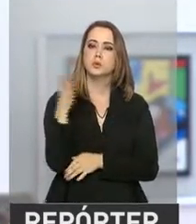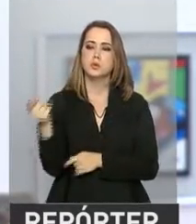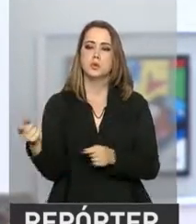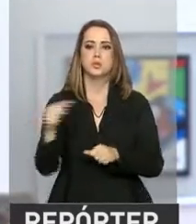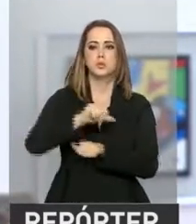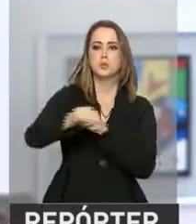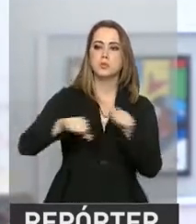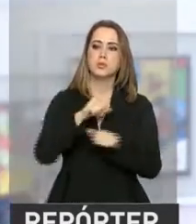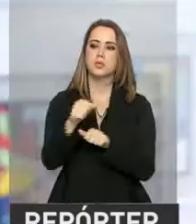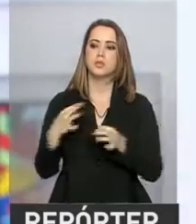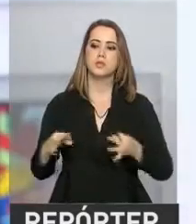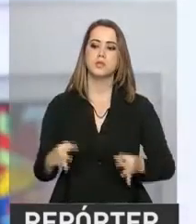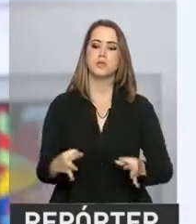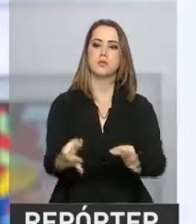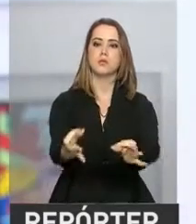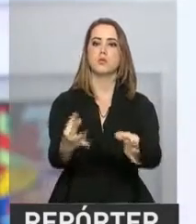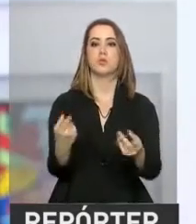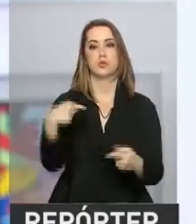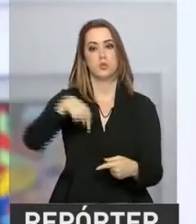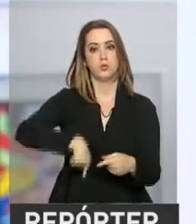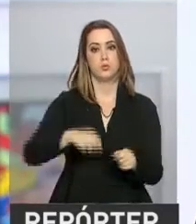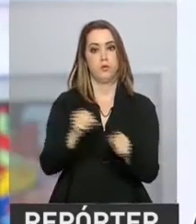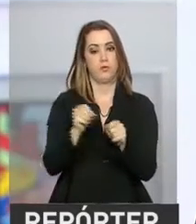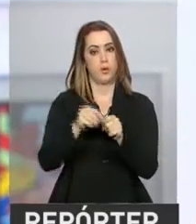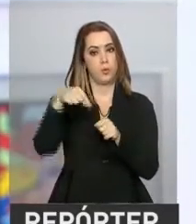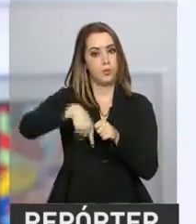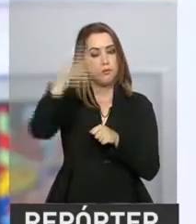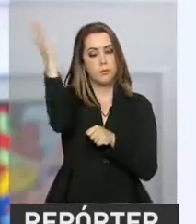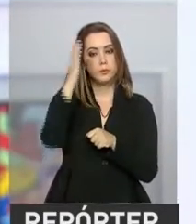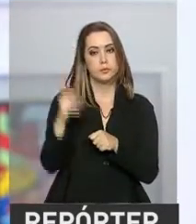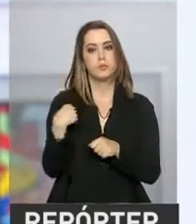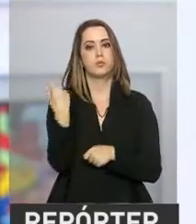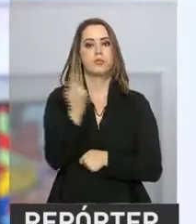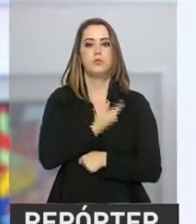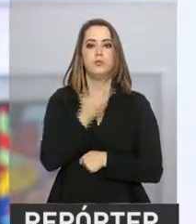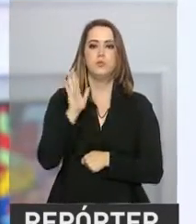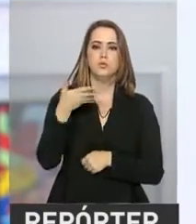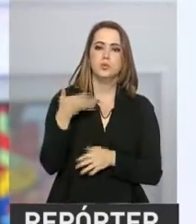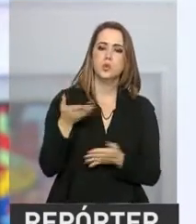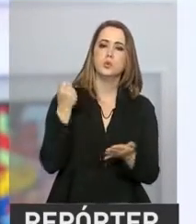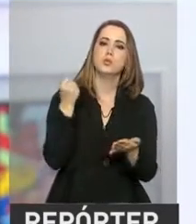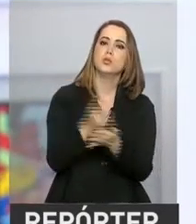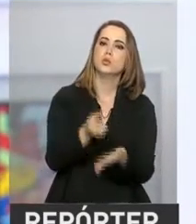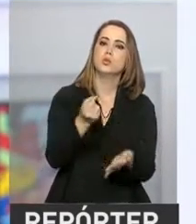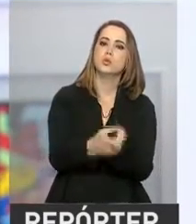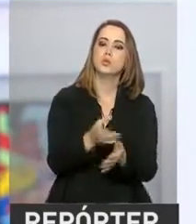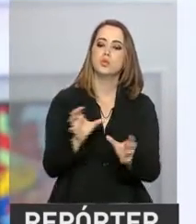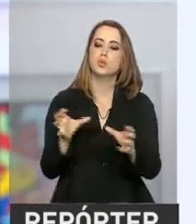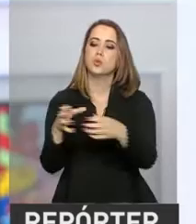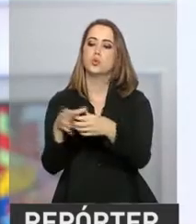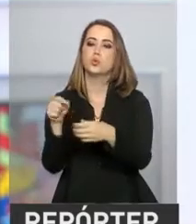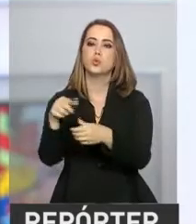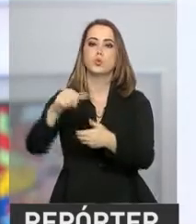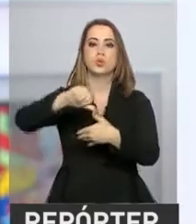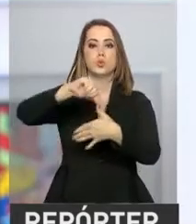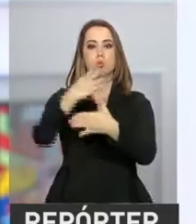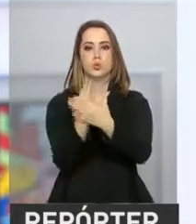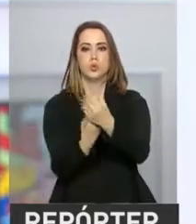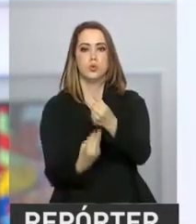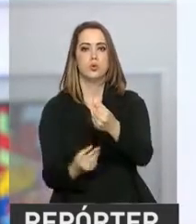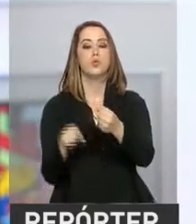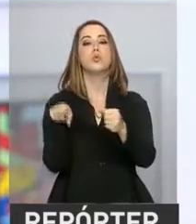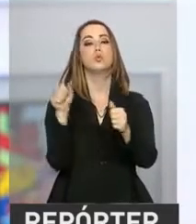serão fabricados no Brasil. Nós estamos fazendo compra de medicamentos em conjunto com os países do Mercosul, aumentando